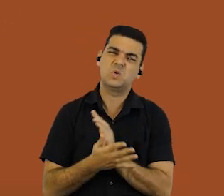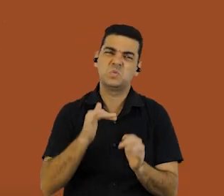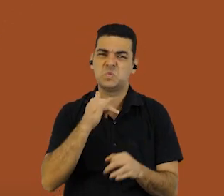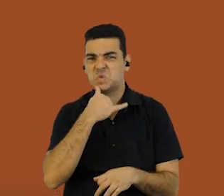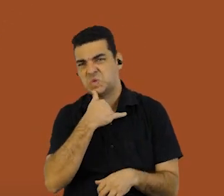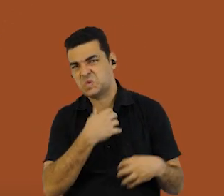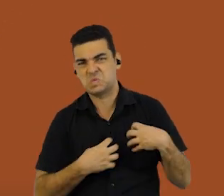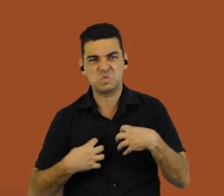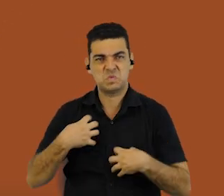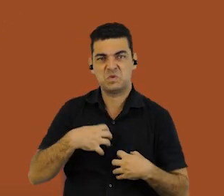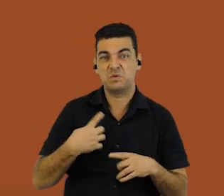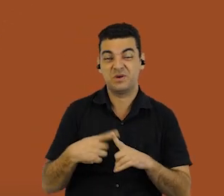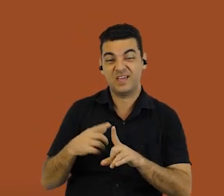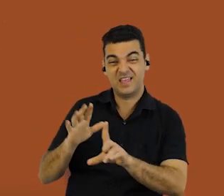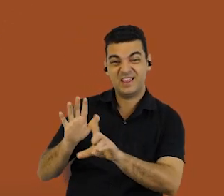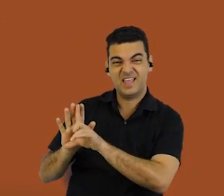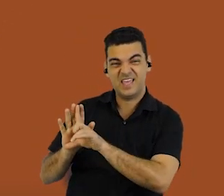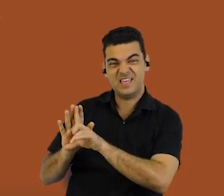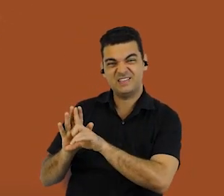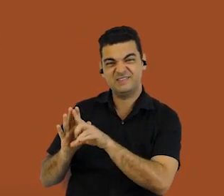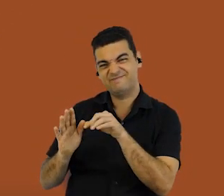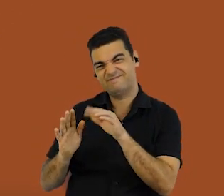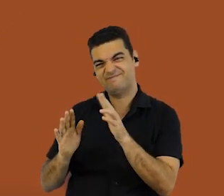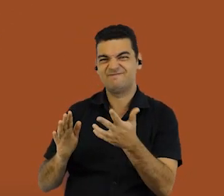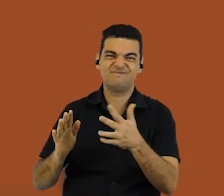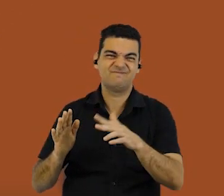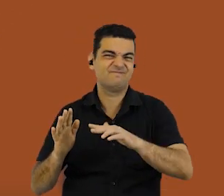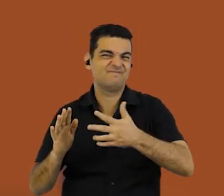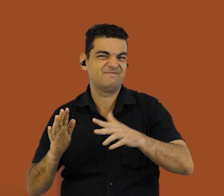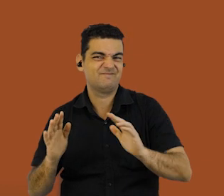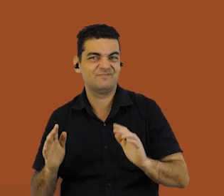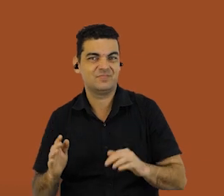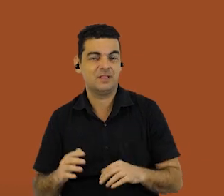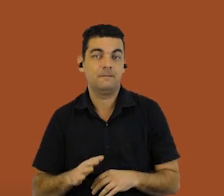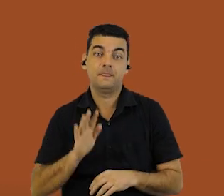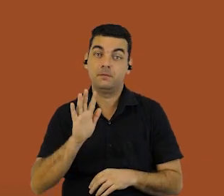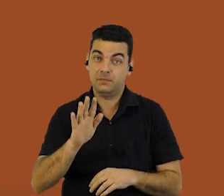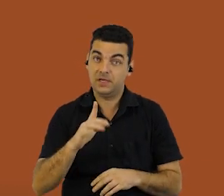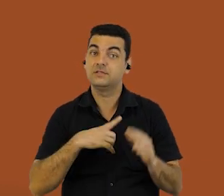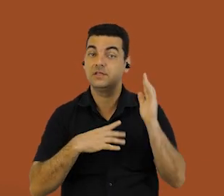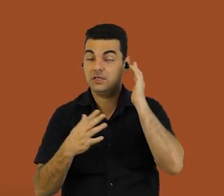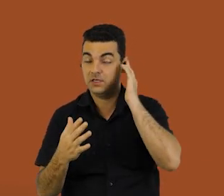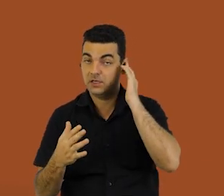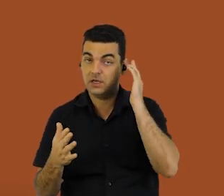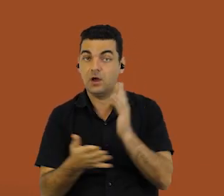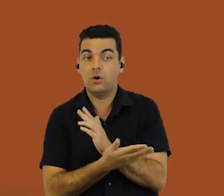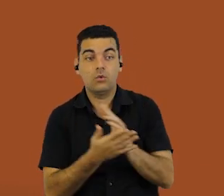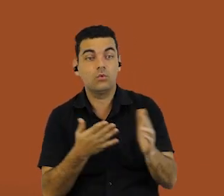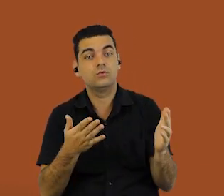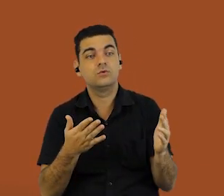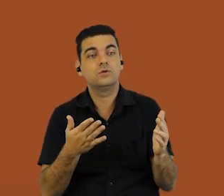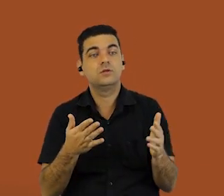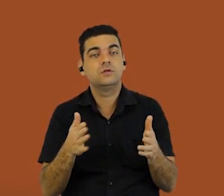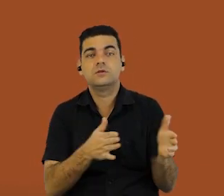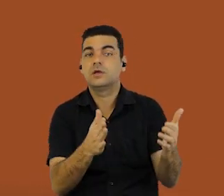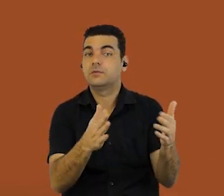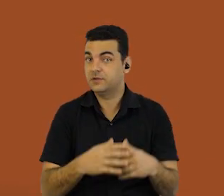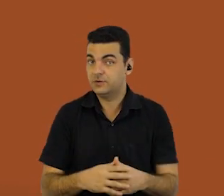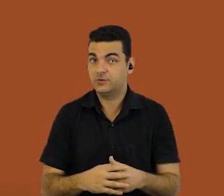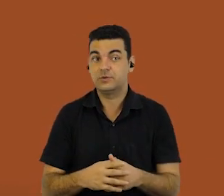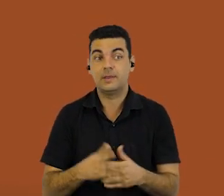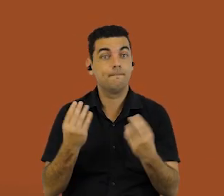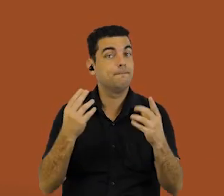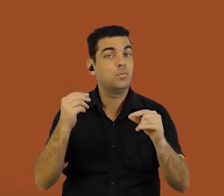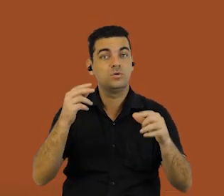triste por ver que a lei não está implementada, mas, por outro lado, nós temos canais como esse. Eu acho que, nos últimos anos, a gente